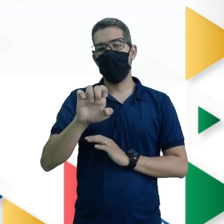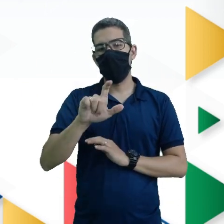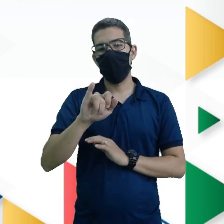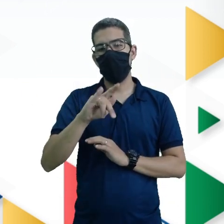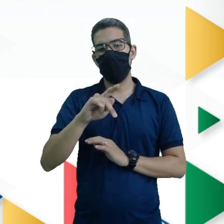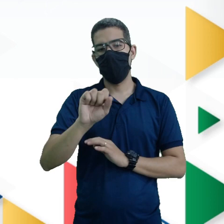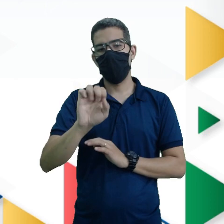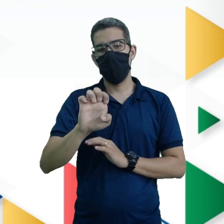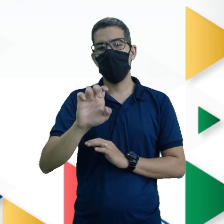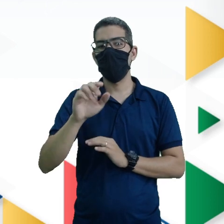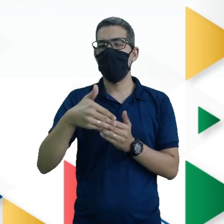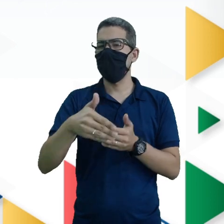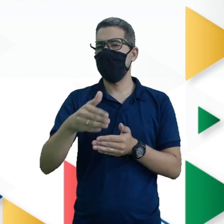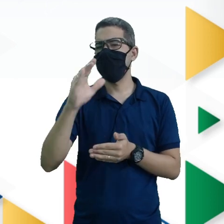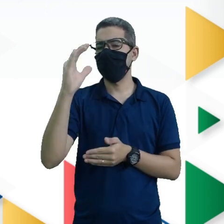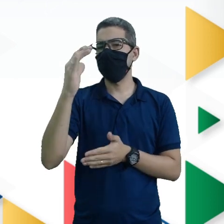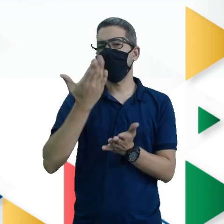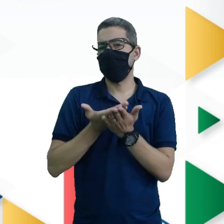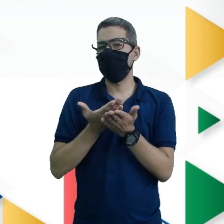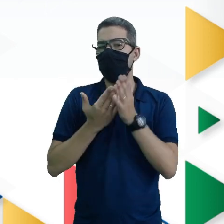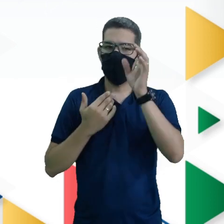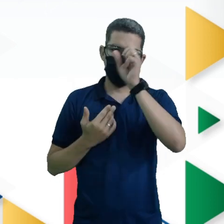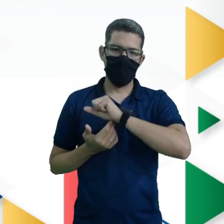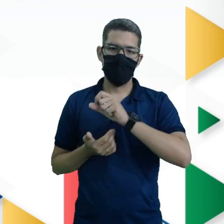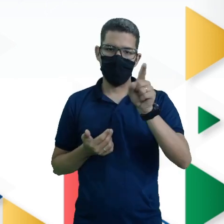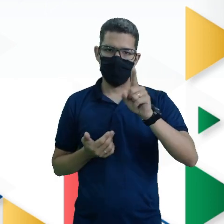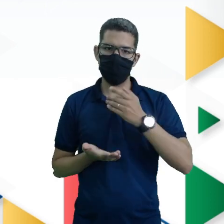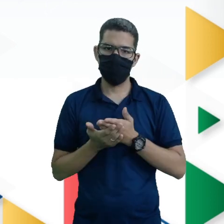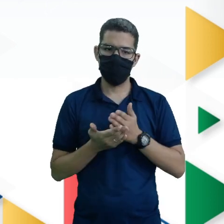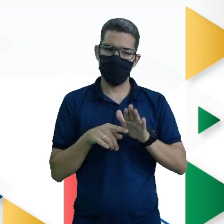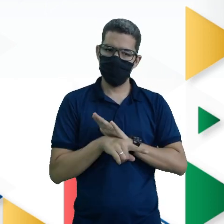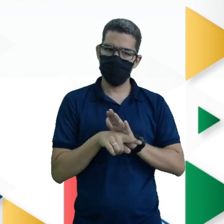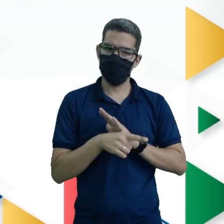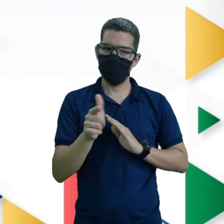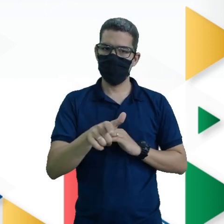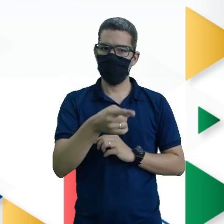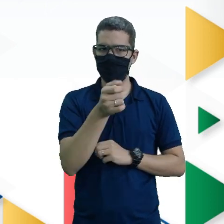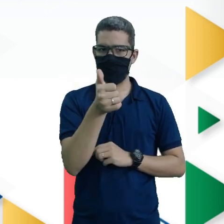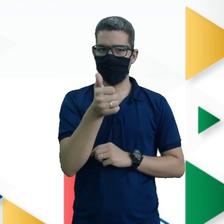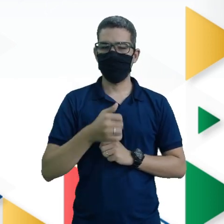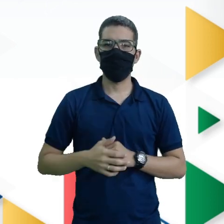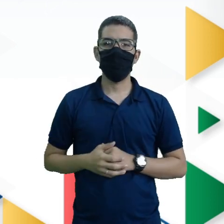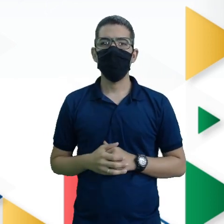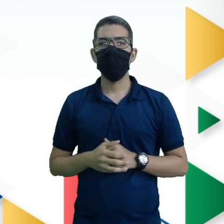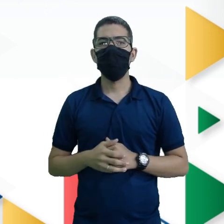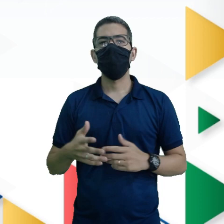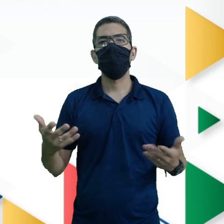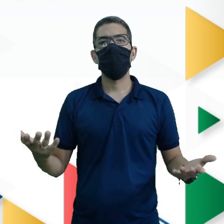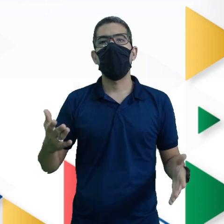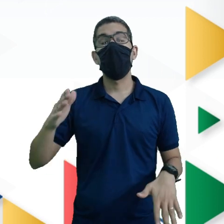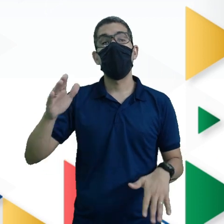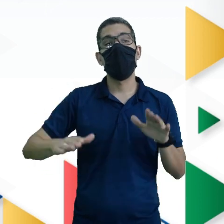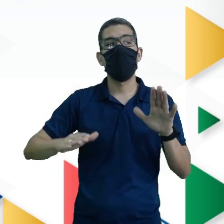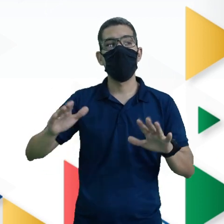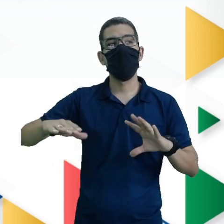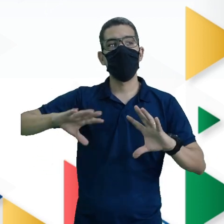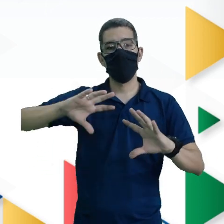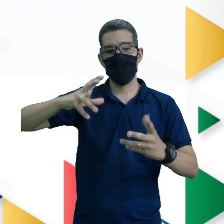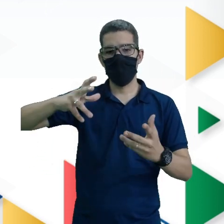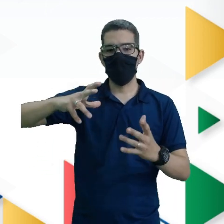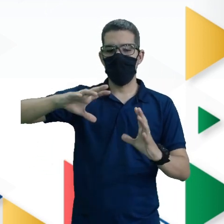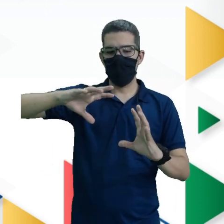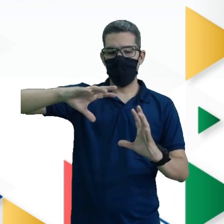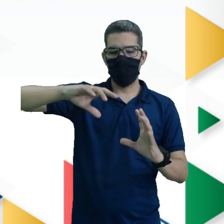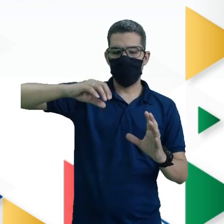sistema solar. Vai aprender isso em ciência? Beleza, revisa lá que você vai entender o que eu estou falando, tá bom? Então, às vezes, a Terra dá uma acelerada